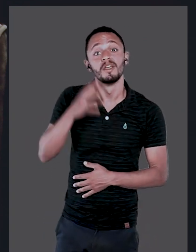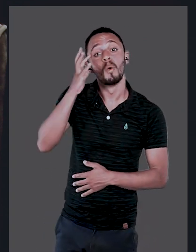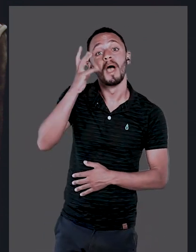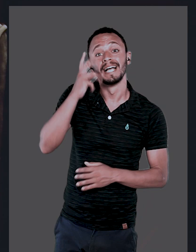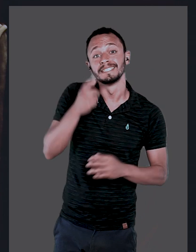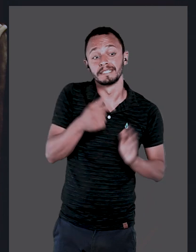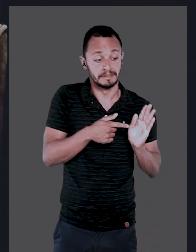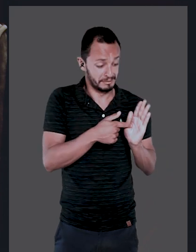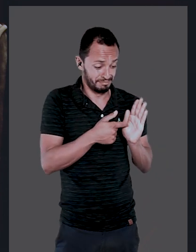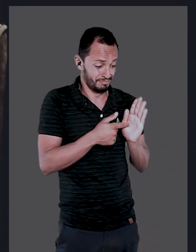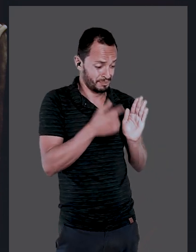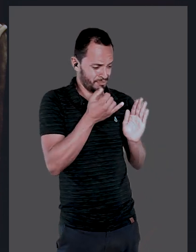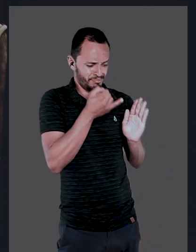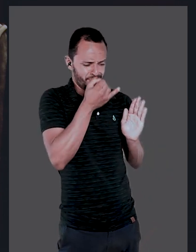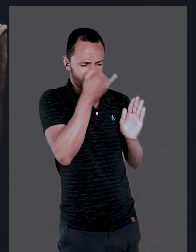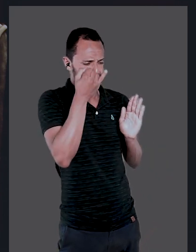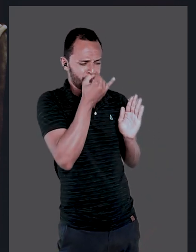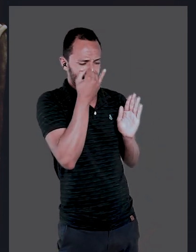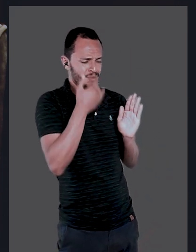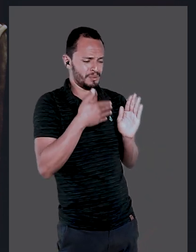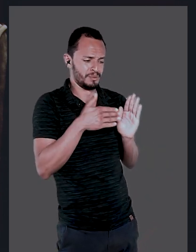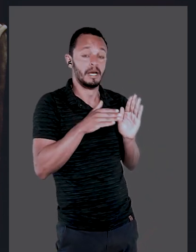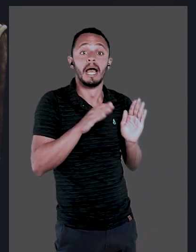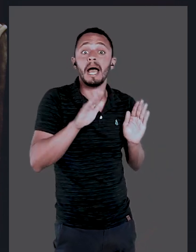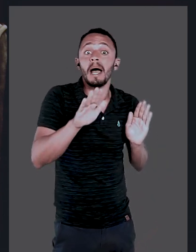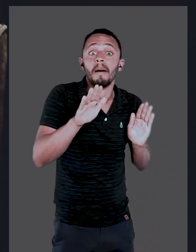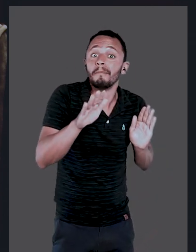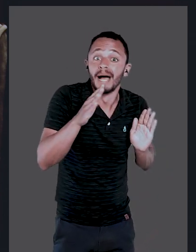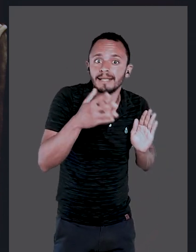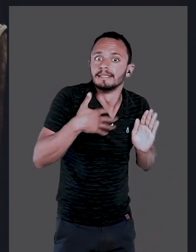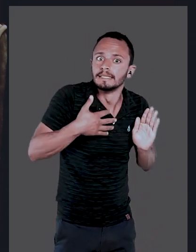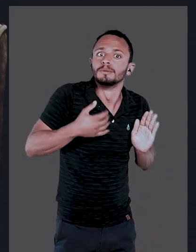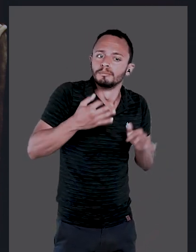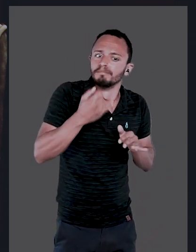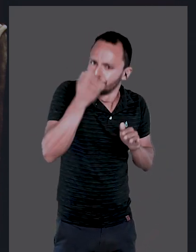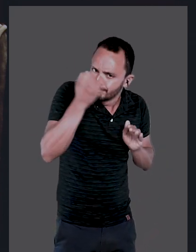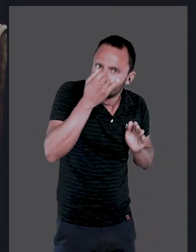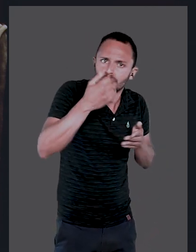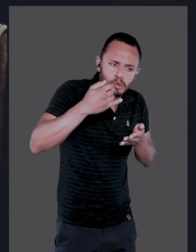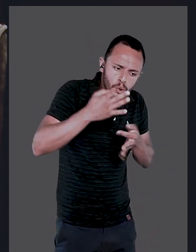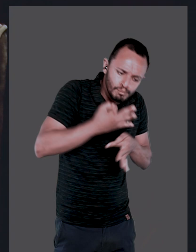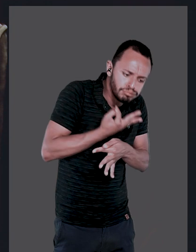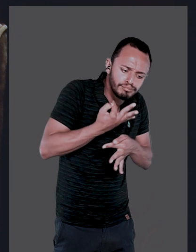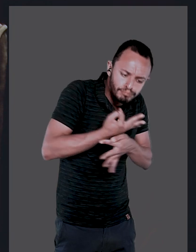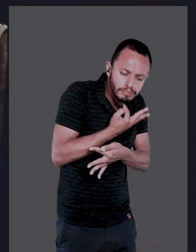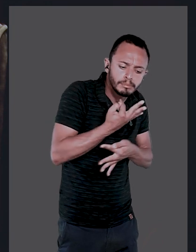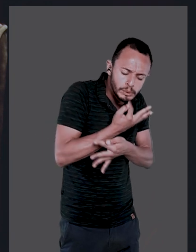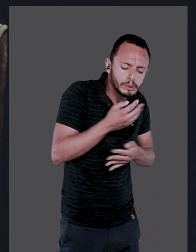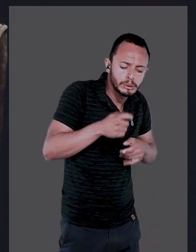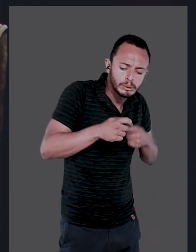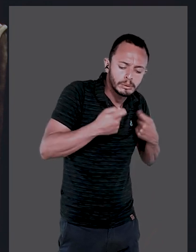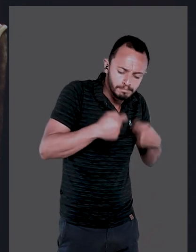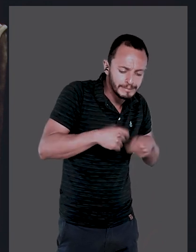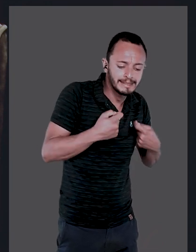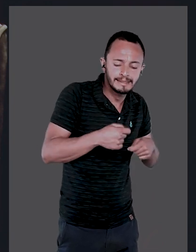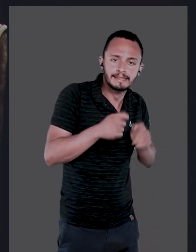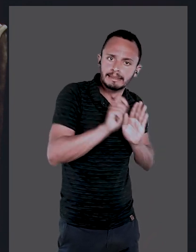palermice. E eu achava que podia ser uma palermice, obviamente, mas eu não conseguia deixar de ser